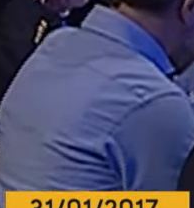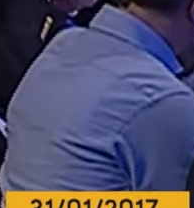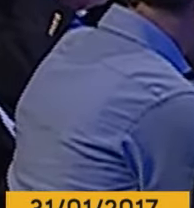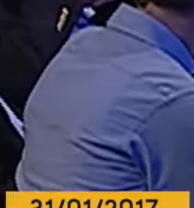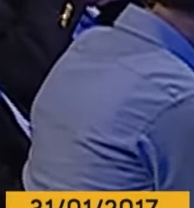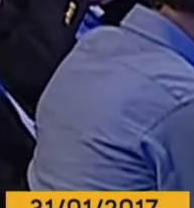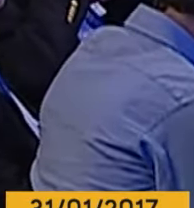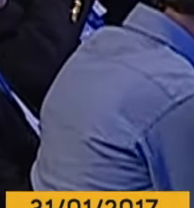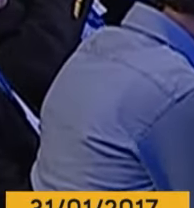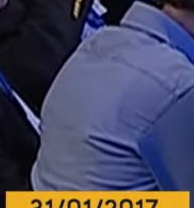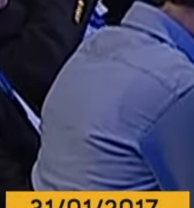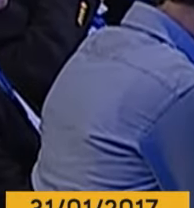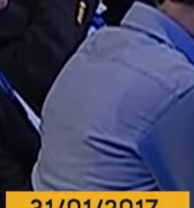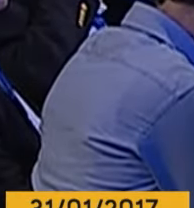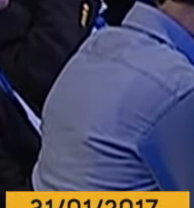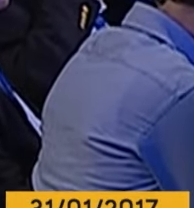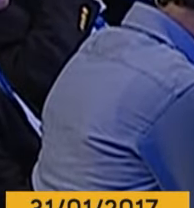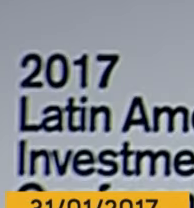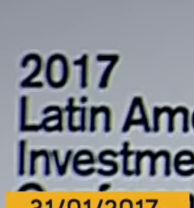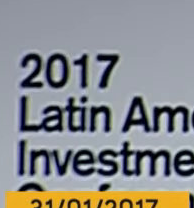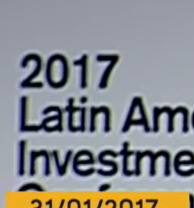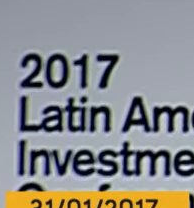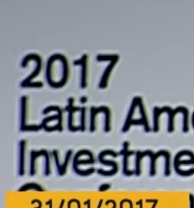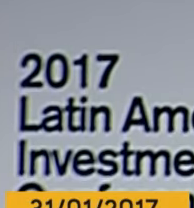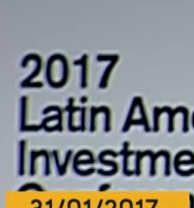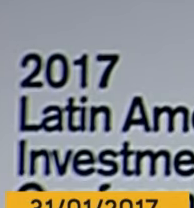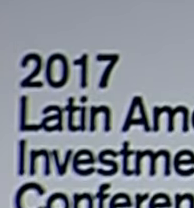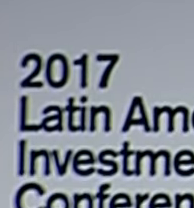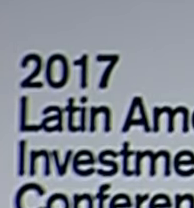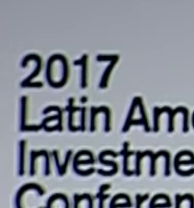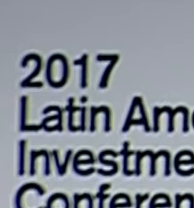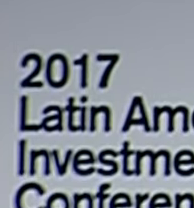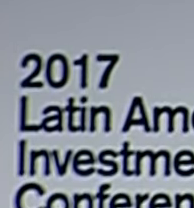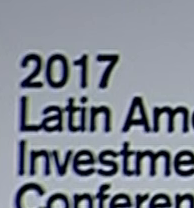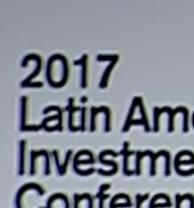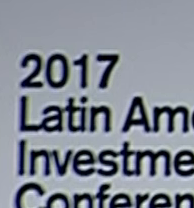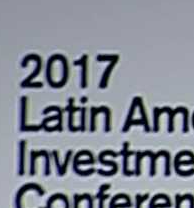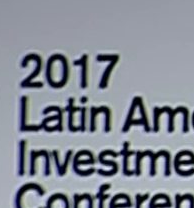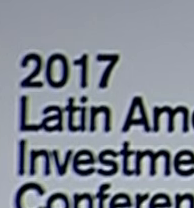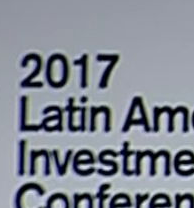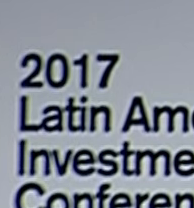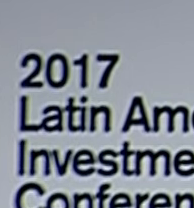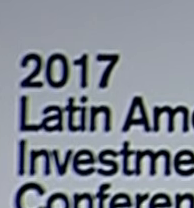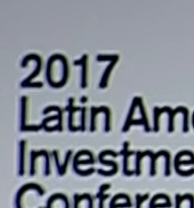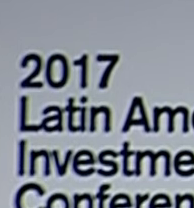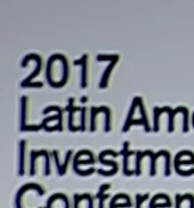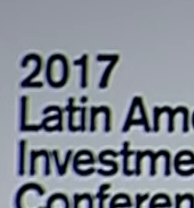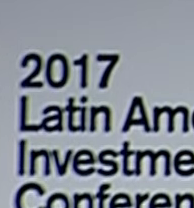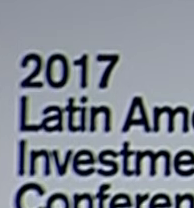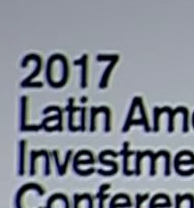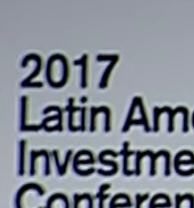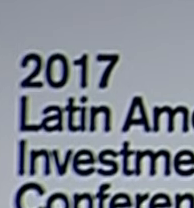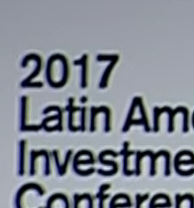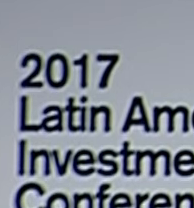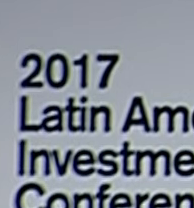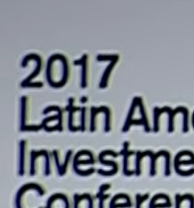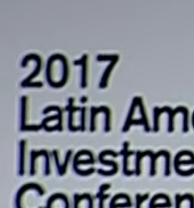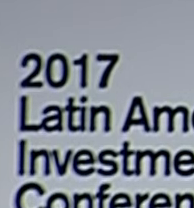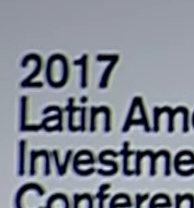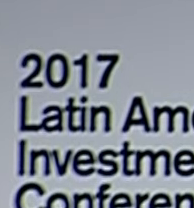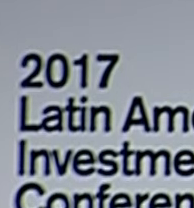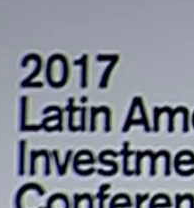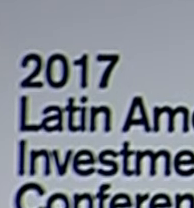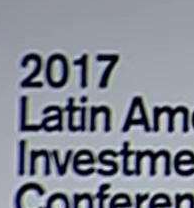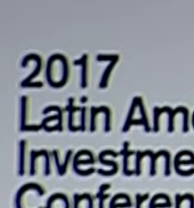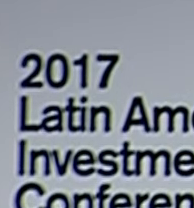os painéis sejam enriquecedores para a tomada de decisão de todos vocês espero também que aproveitem esse